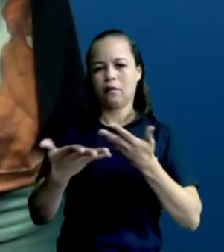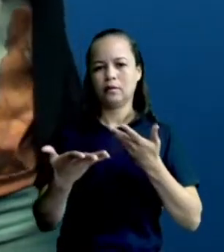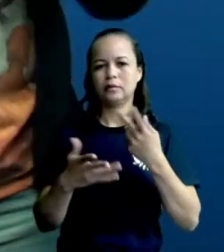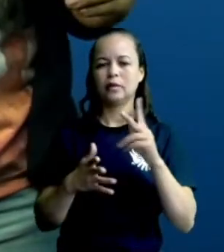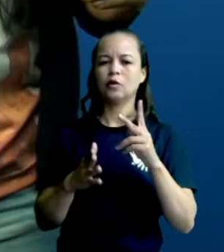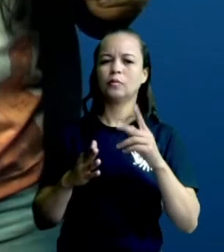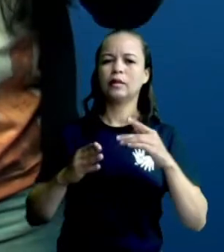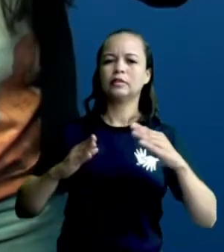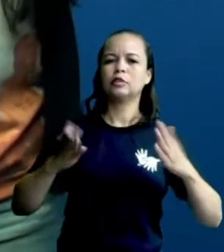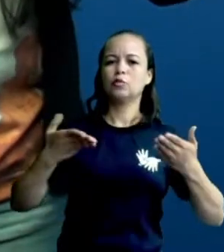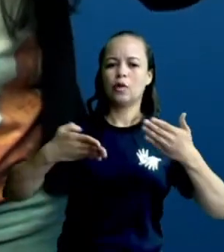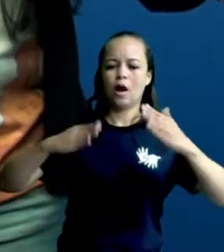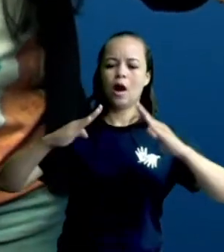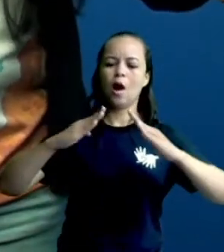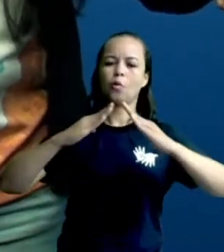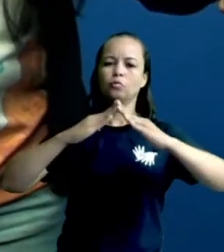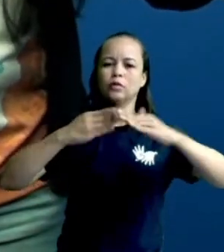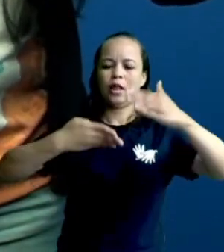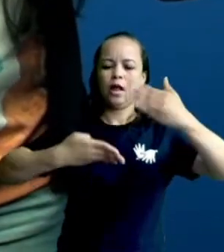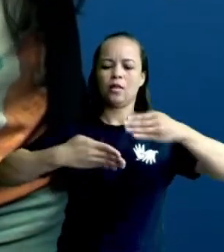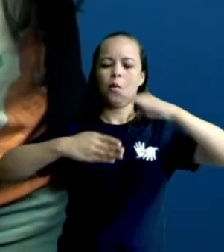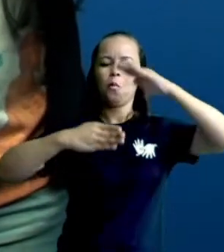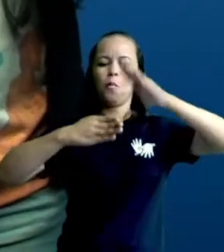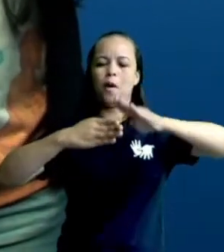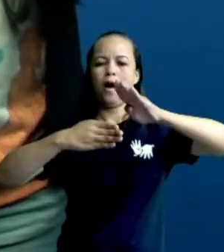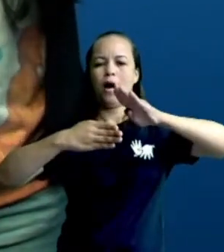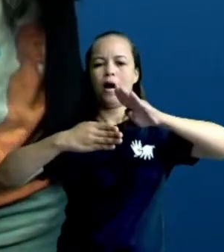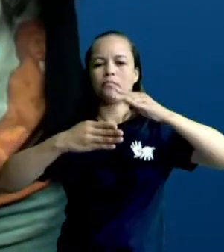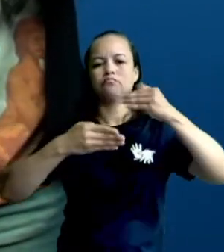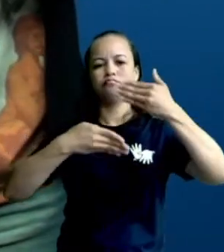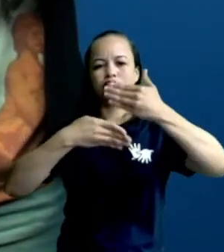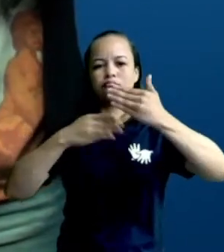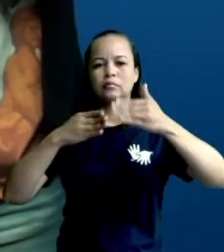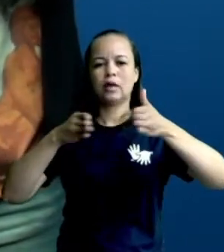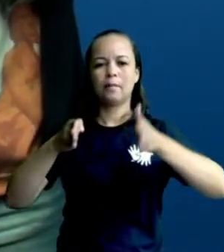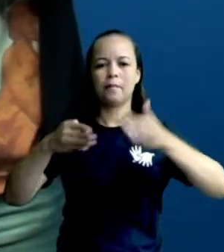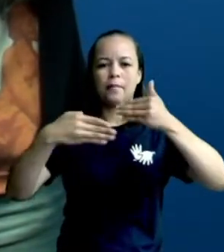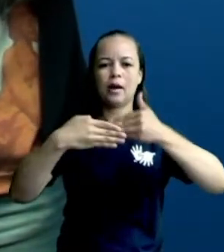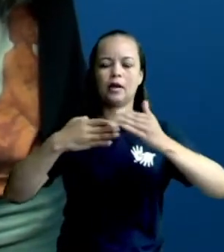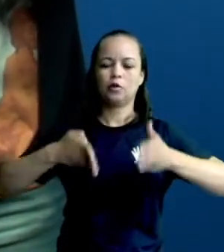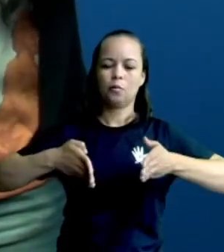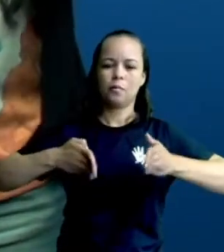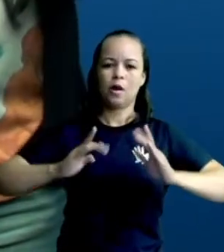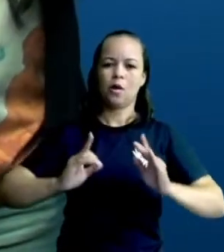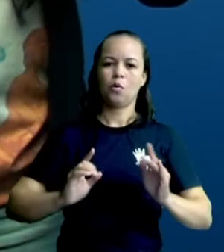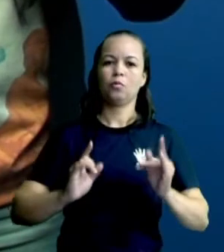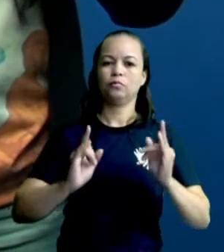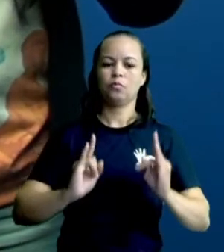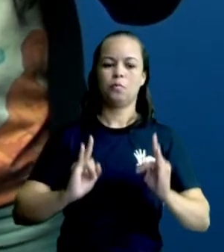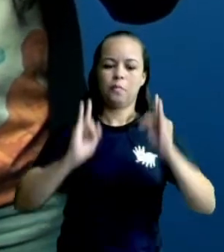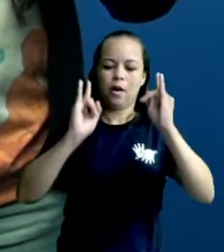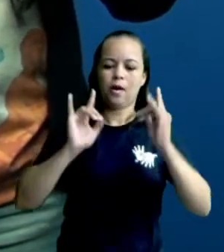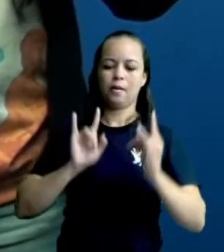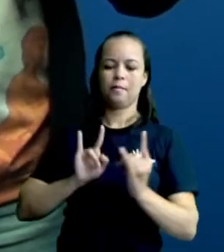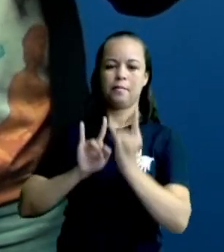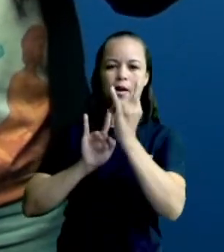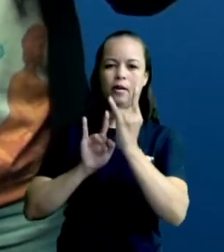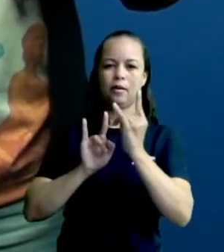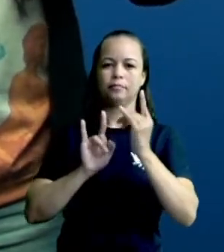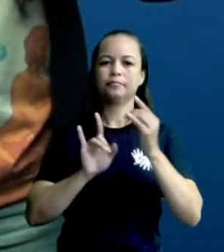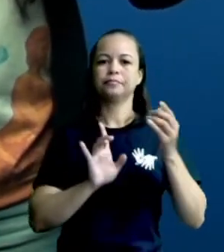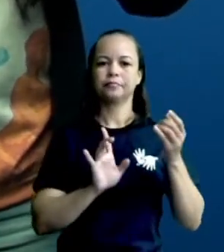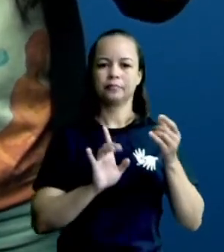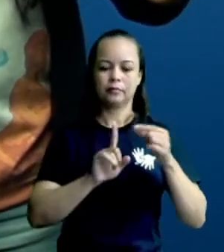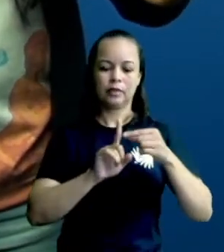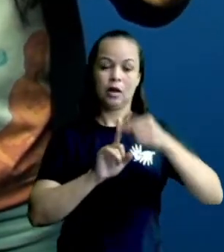o telhado, tá certo? Então, tem que se fazer colunas, certo? Que é uma edificação,